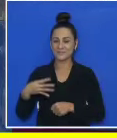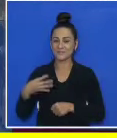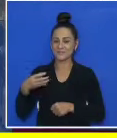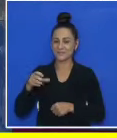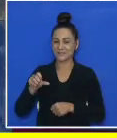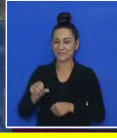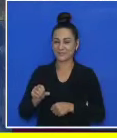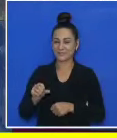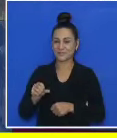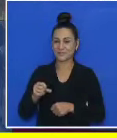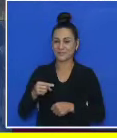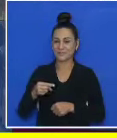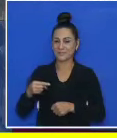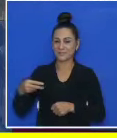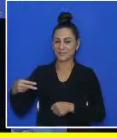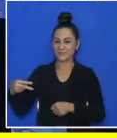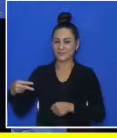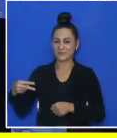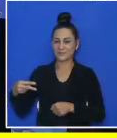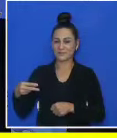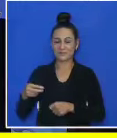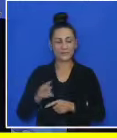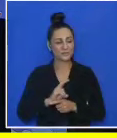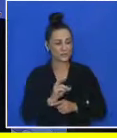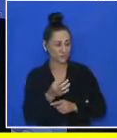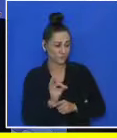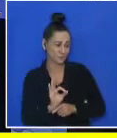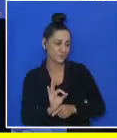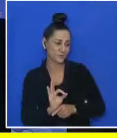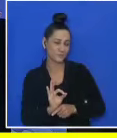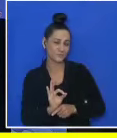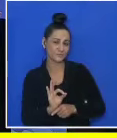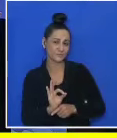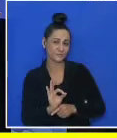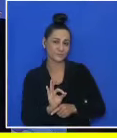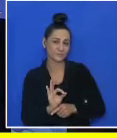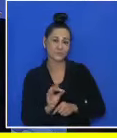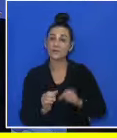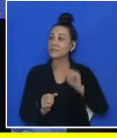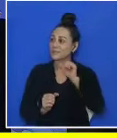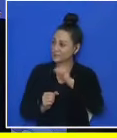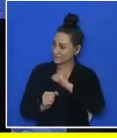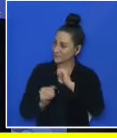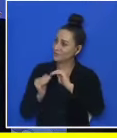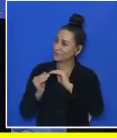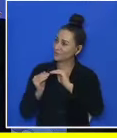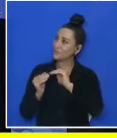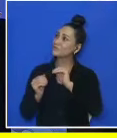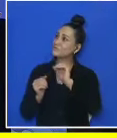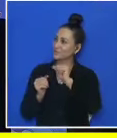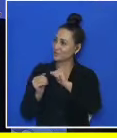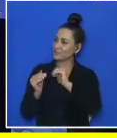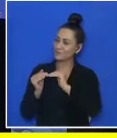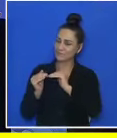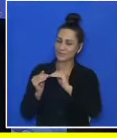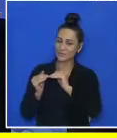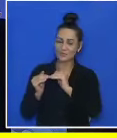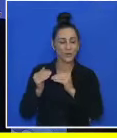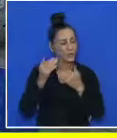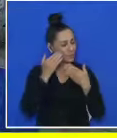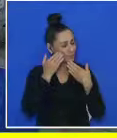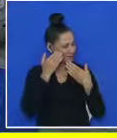74, 49 e 12. Auditoras, confirmam? Sim, confirmo. Sim,